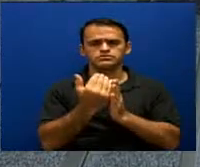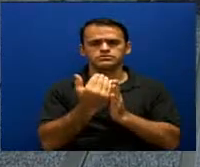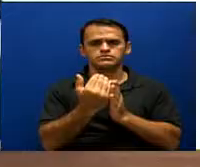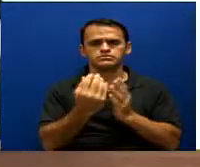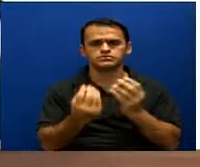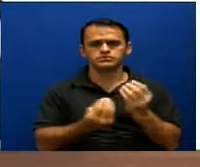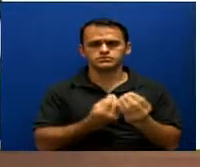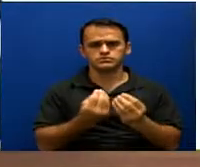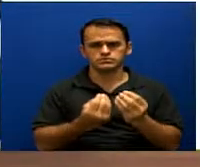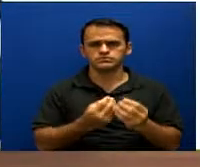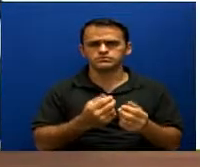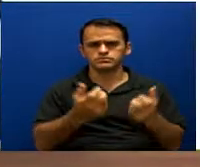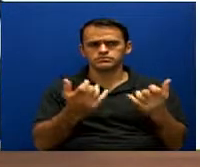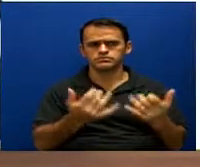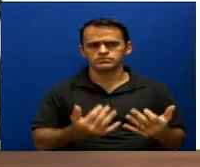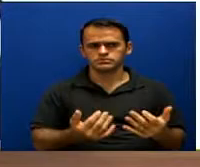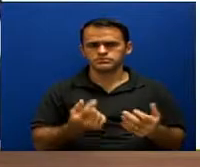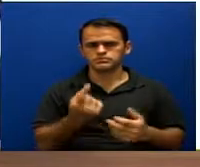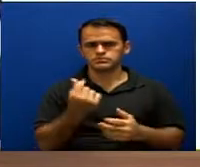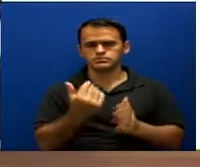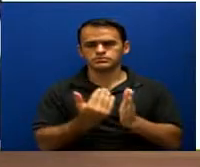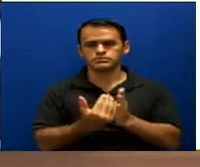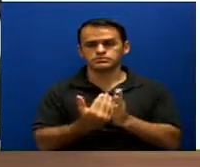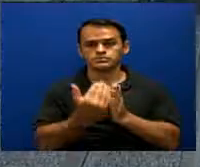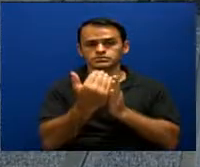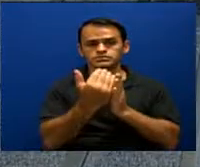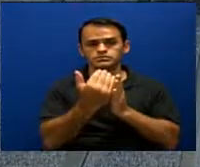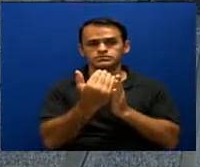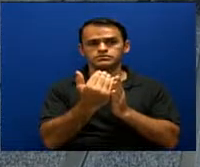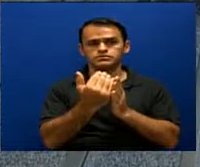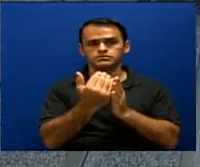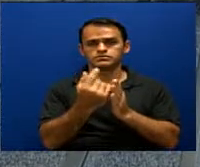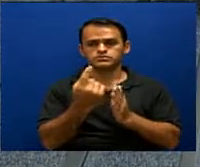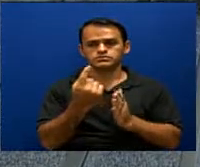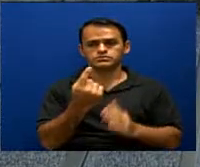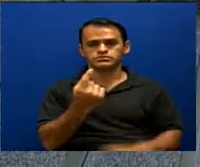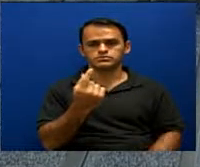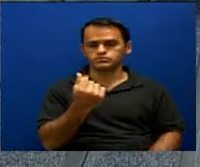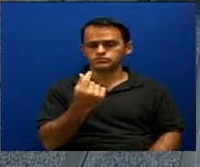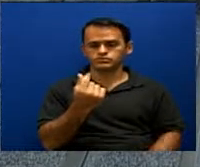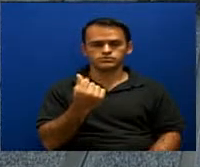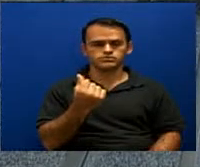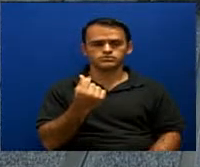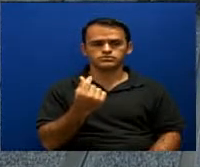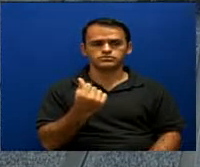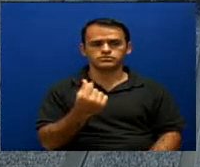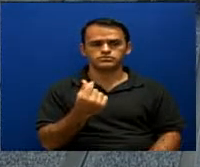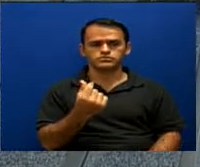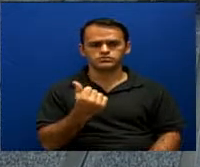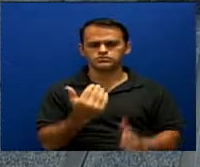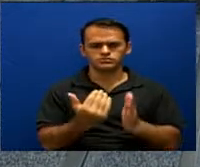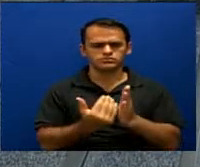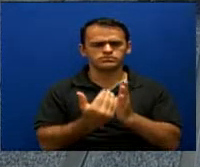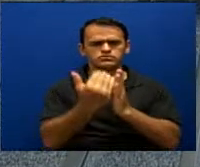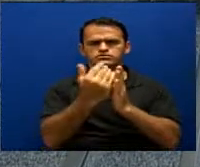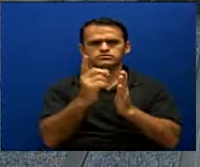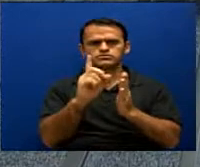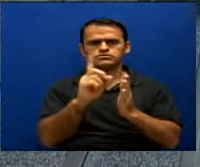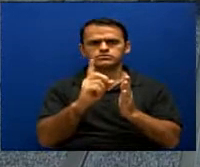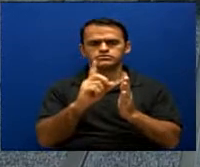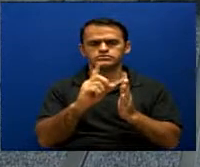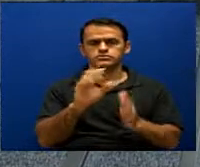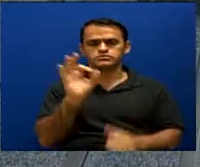esclarecimento, eu agradeço. Sim, senhora. Ela não tem aumento de valor, de dinheiro, de nada disso. Ela aumenta só